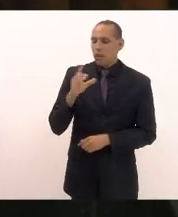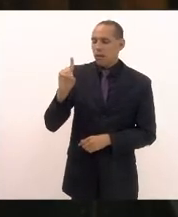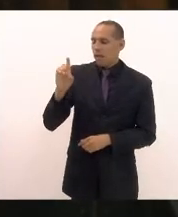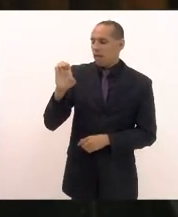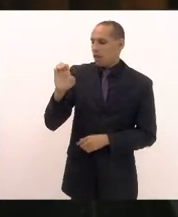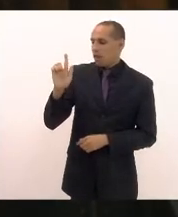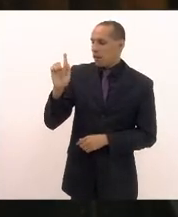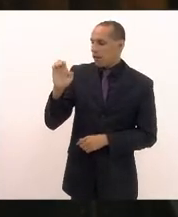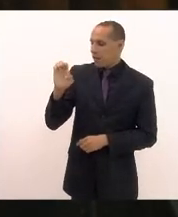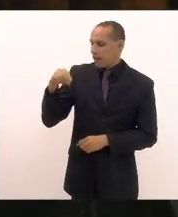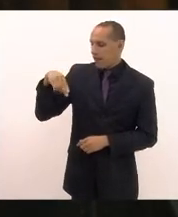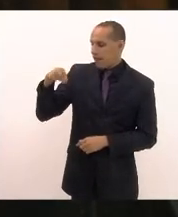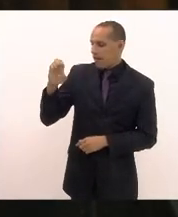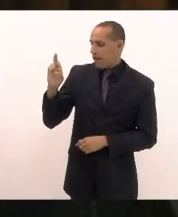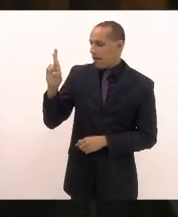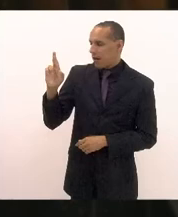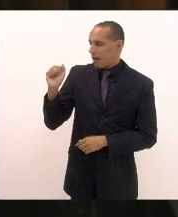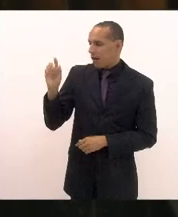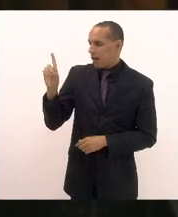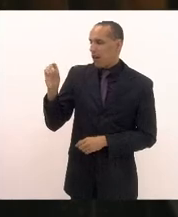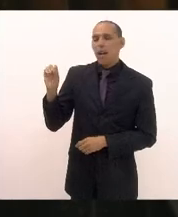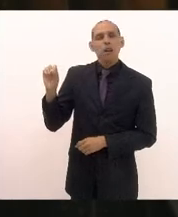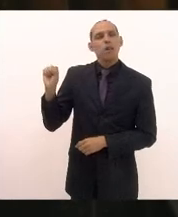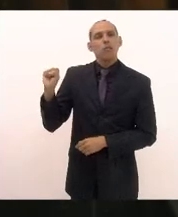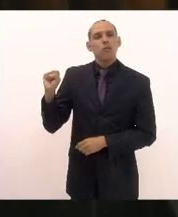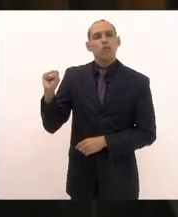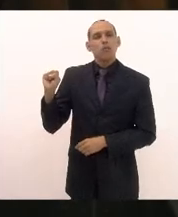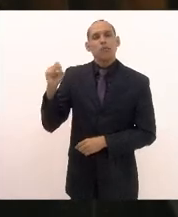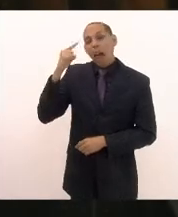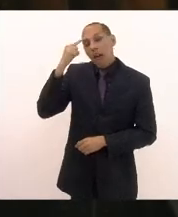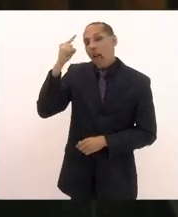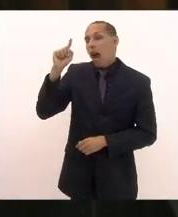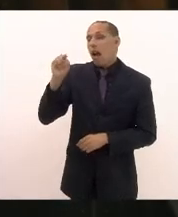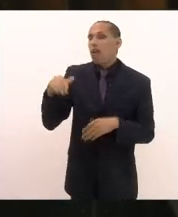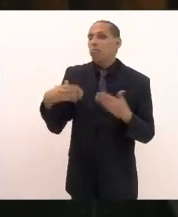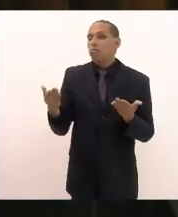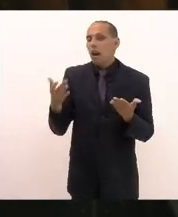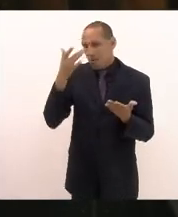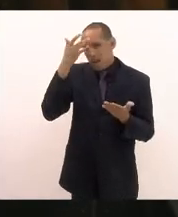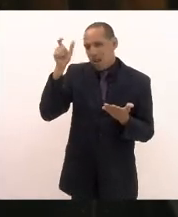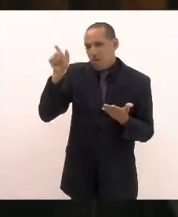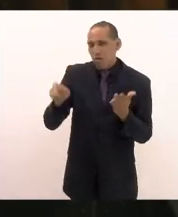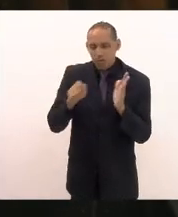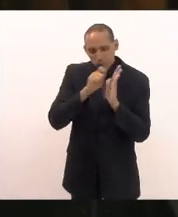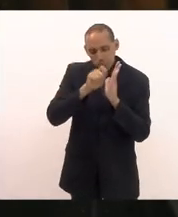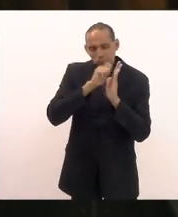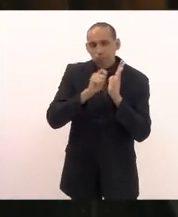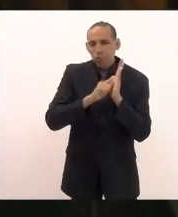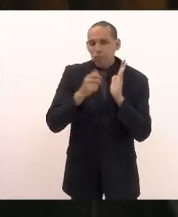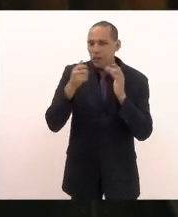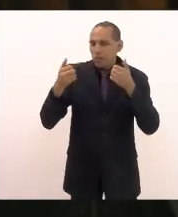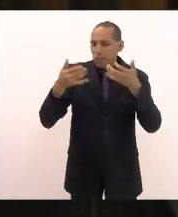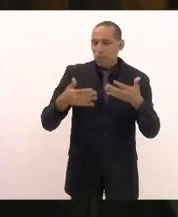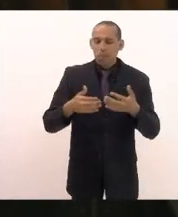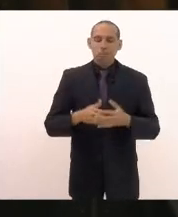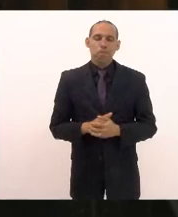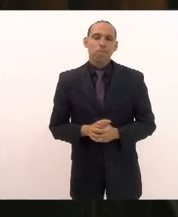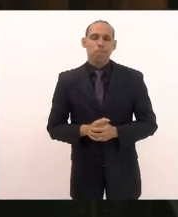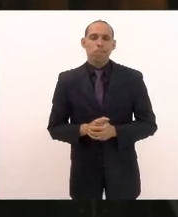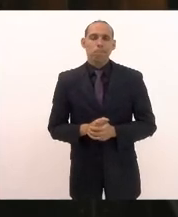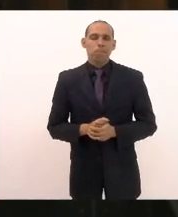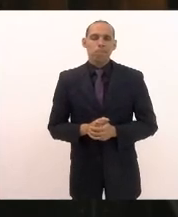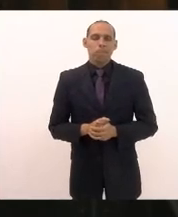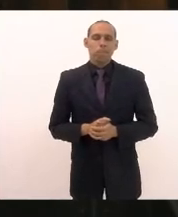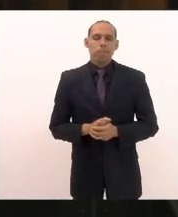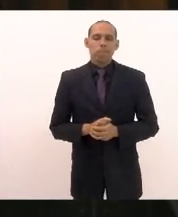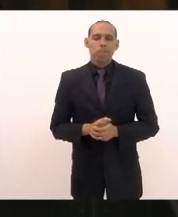que eu acredito? O autor do livro, dentre muitas coisas, ele diz o seguinte,